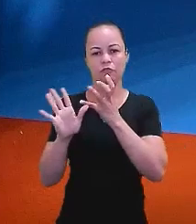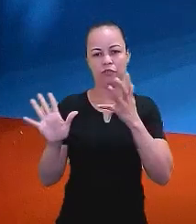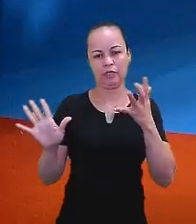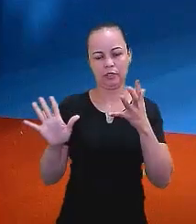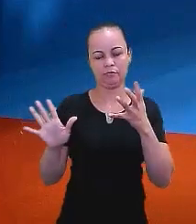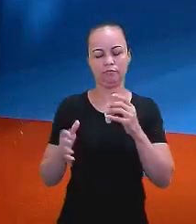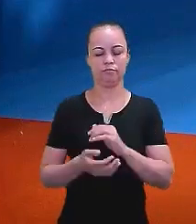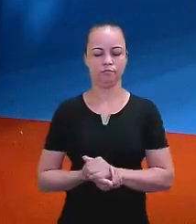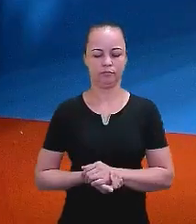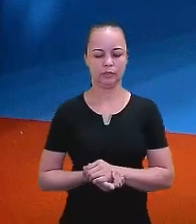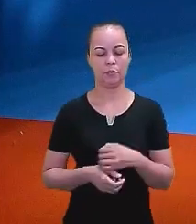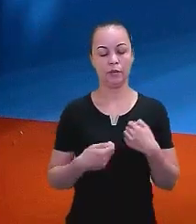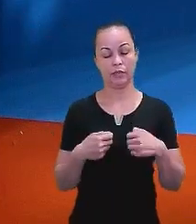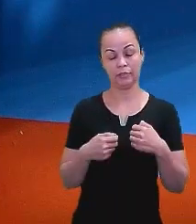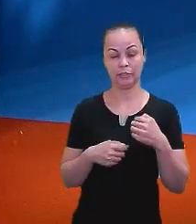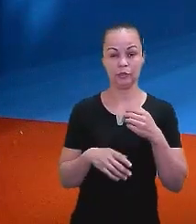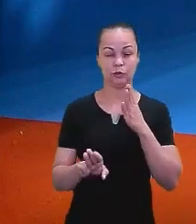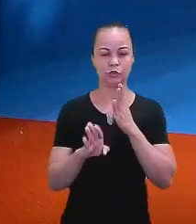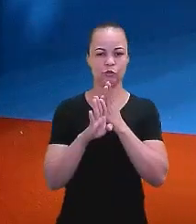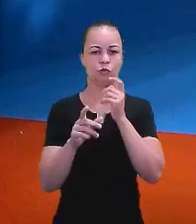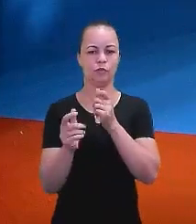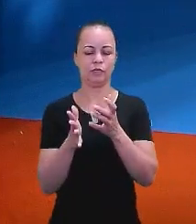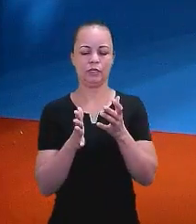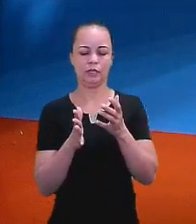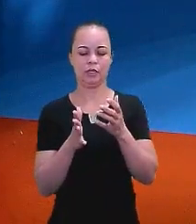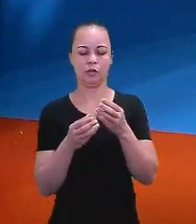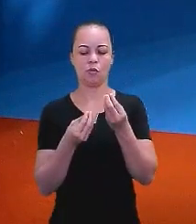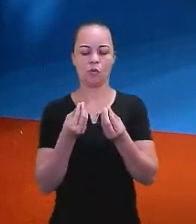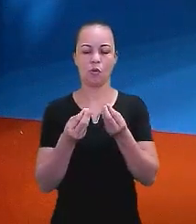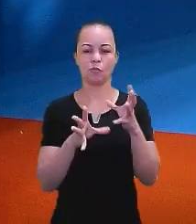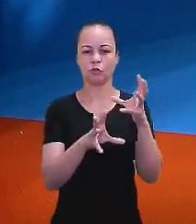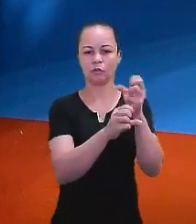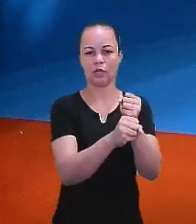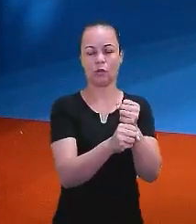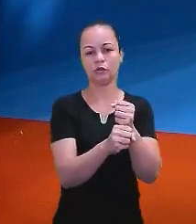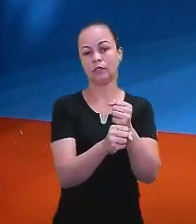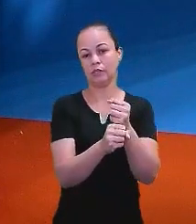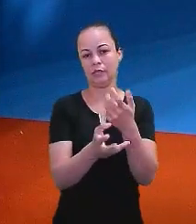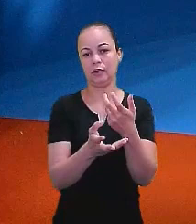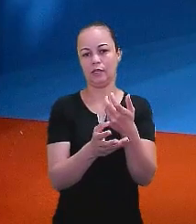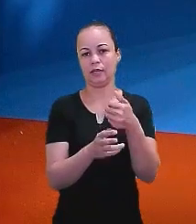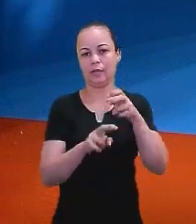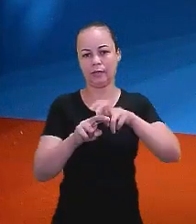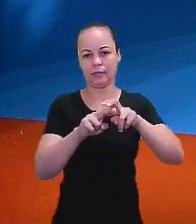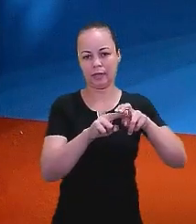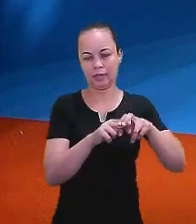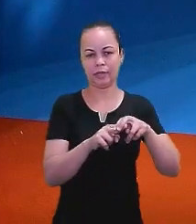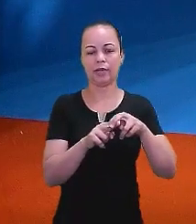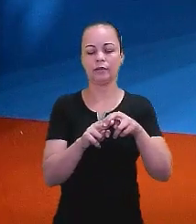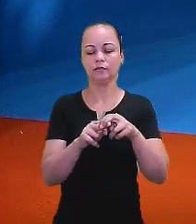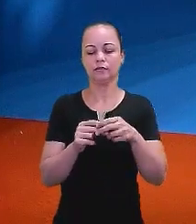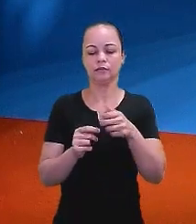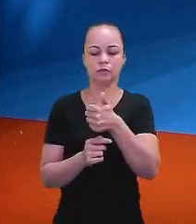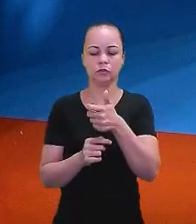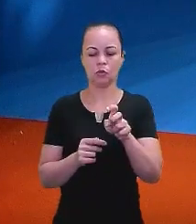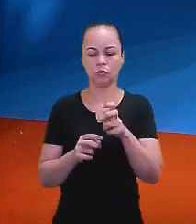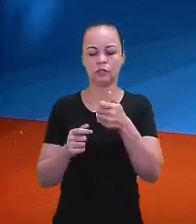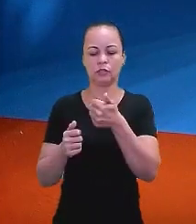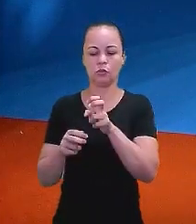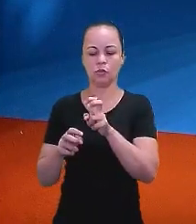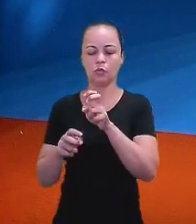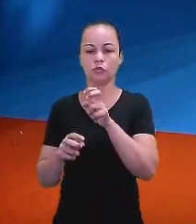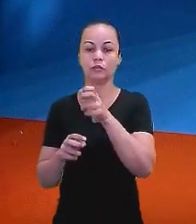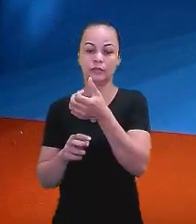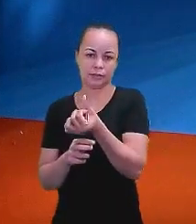preciso descobrir o total de cadeiras em cada tipo de fileiras. Então, 12 fileiras com 16 poltronas, a gente vai ter o quê? 12